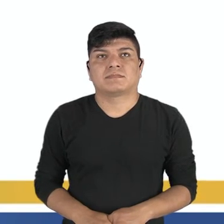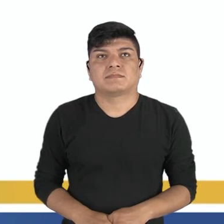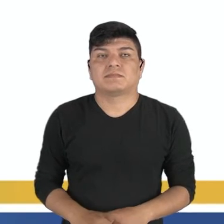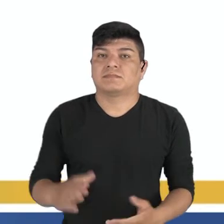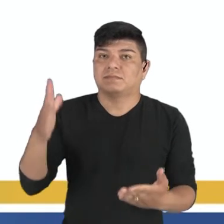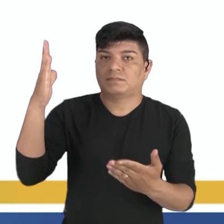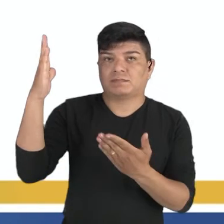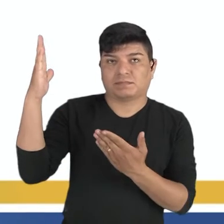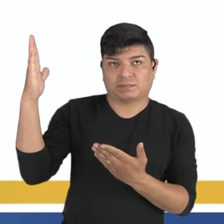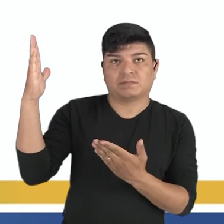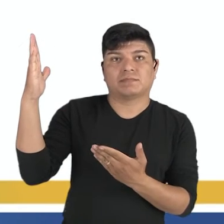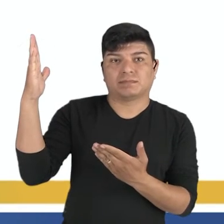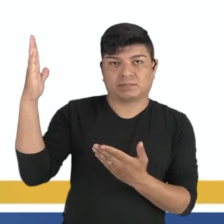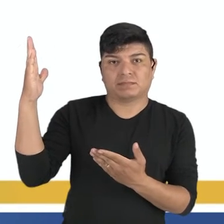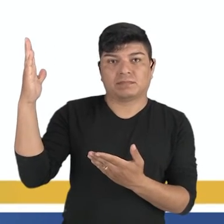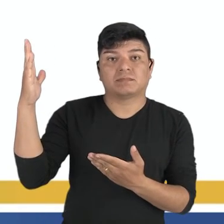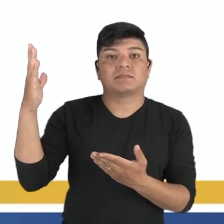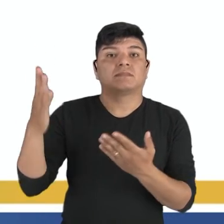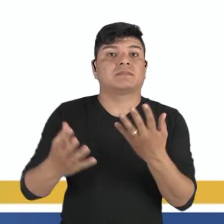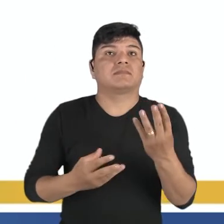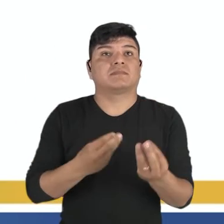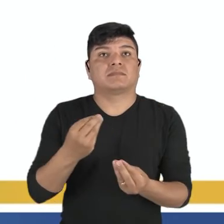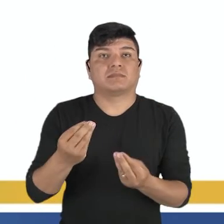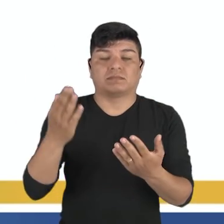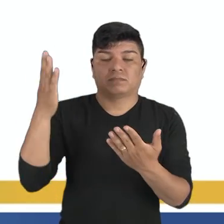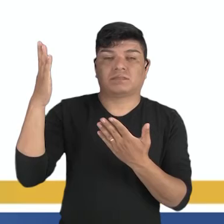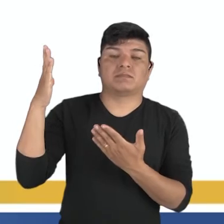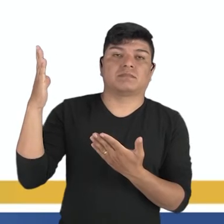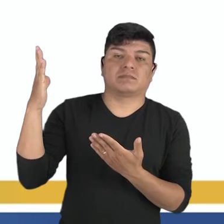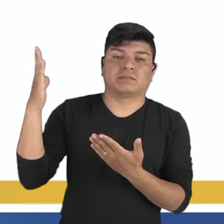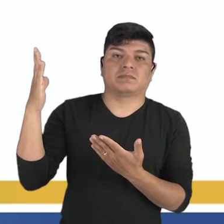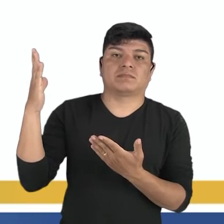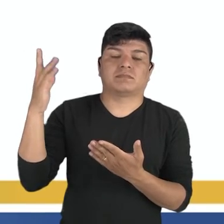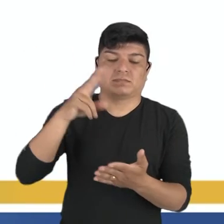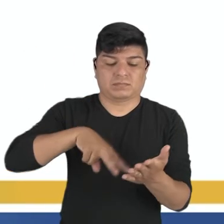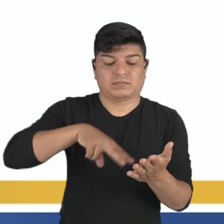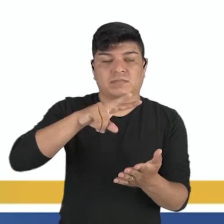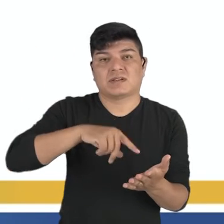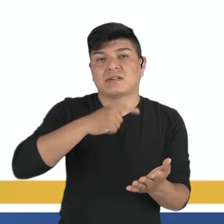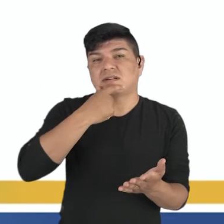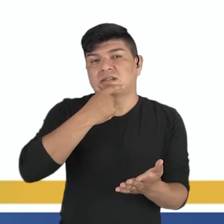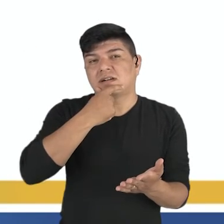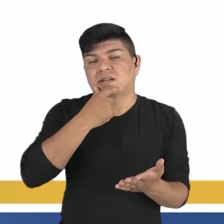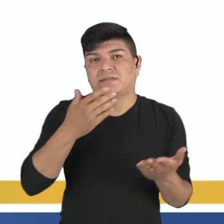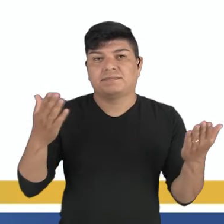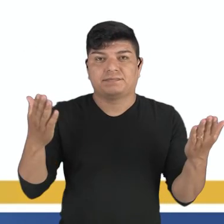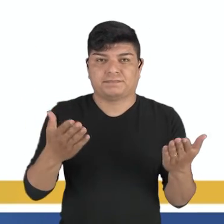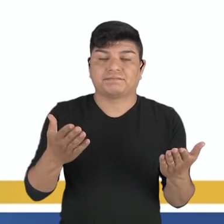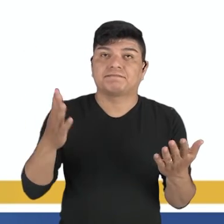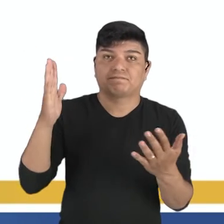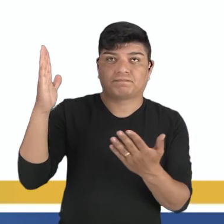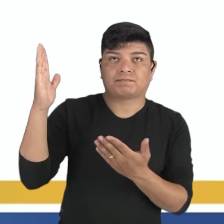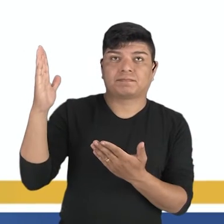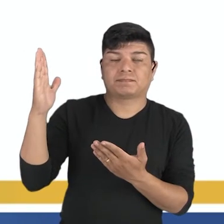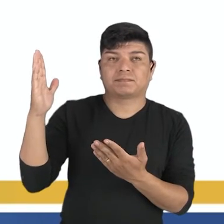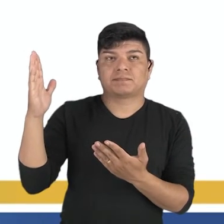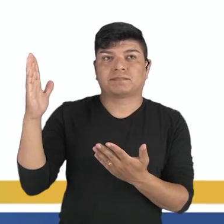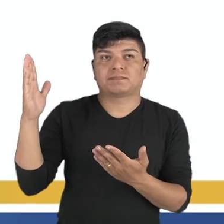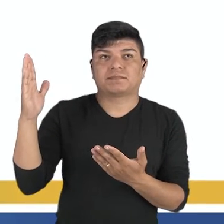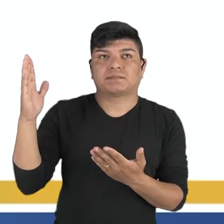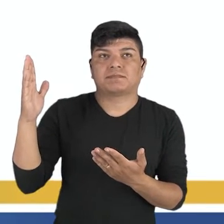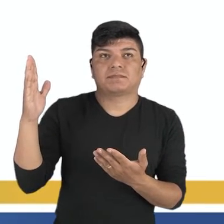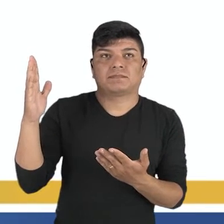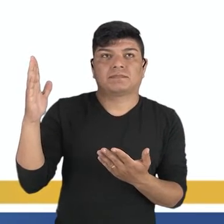E ele descreve o Titanic como: She was the largest and the most luxurious